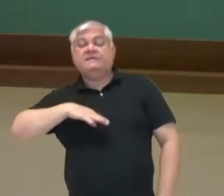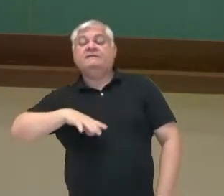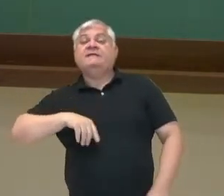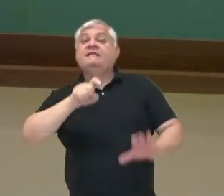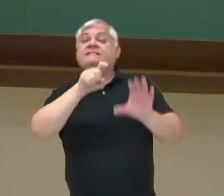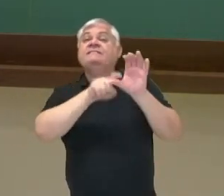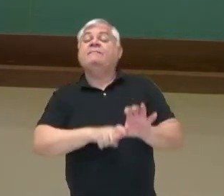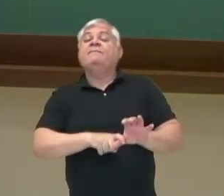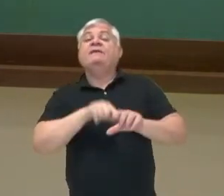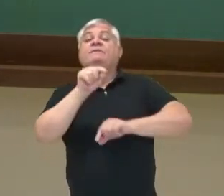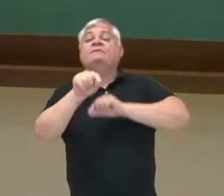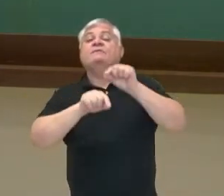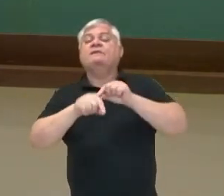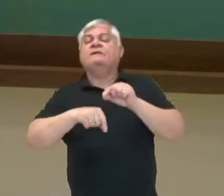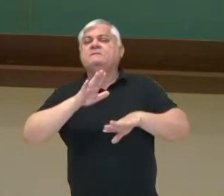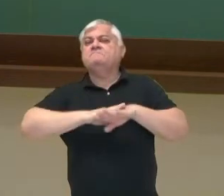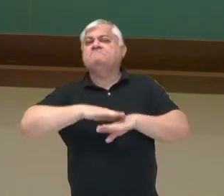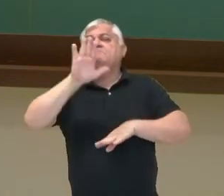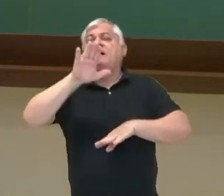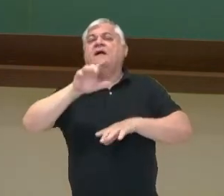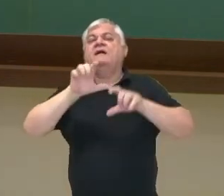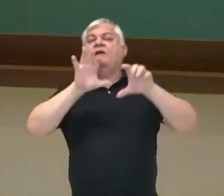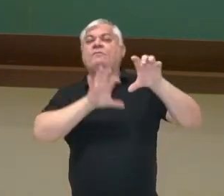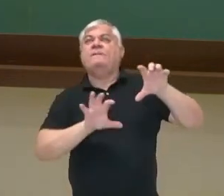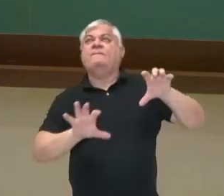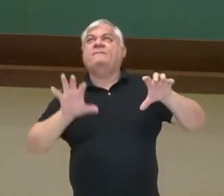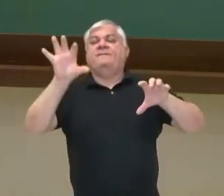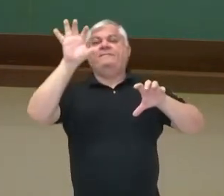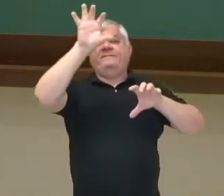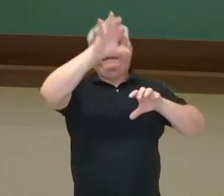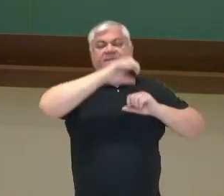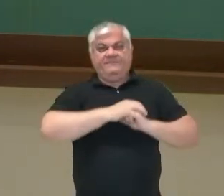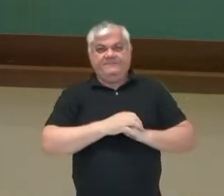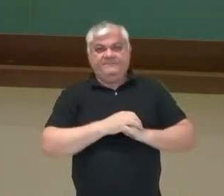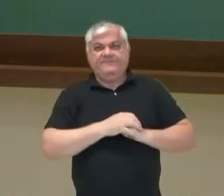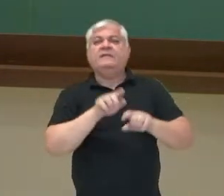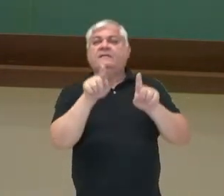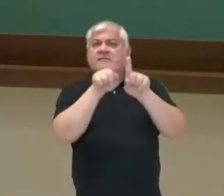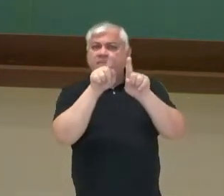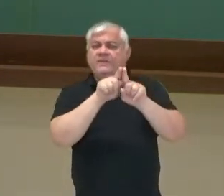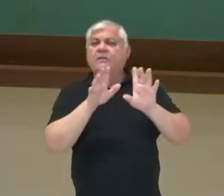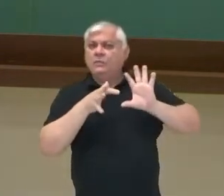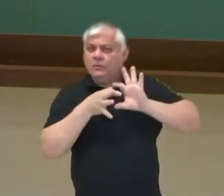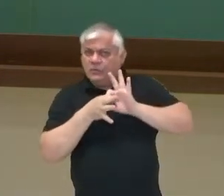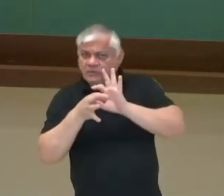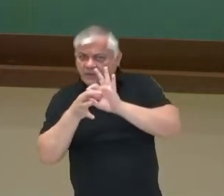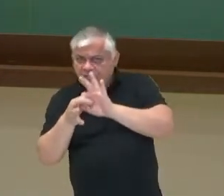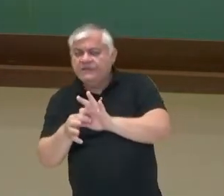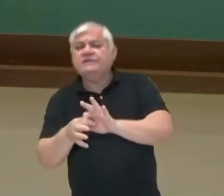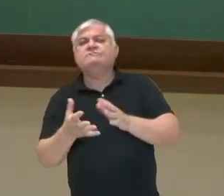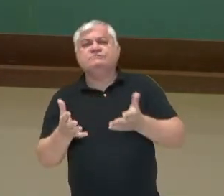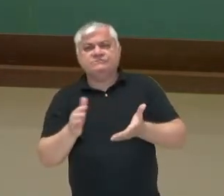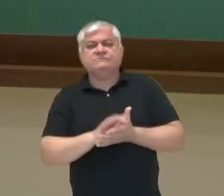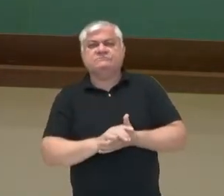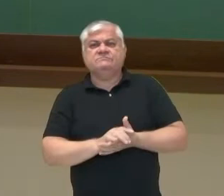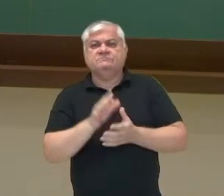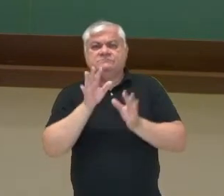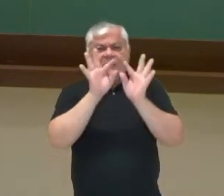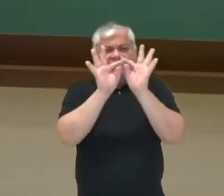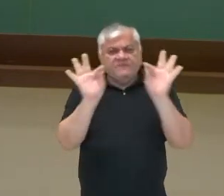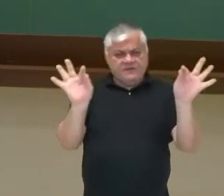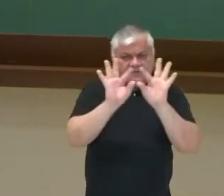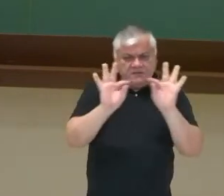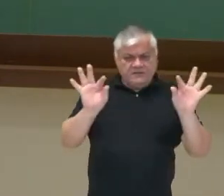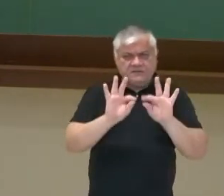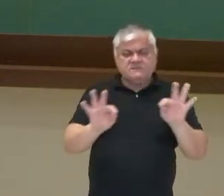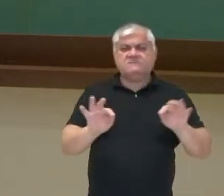muito, né, da região, dependem muito do contexto da frase, né, porque eu não posso achar